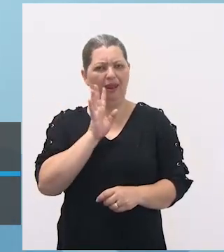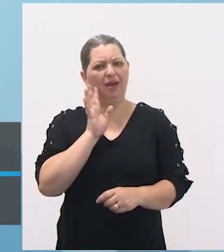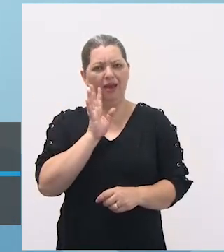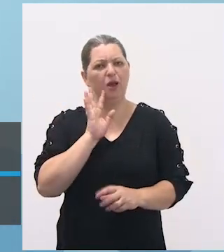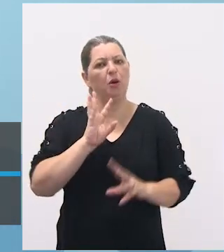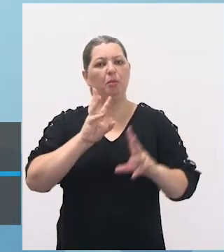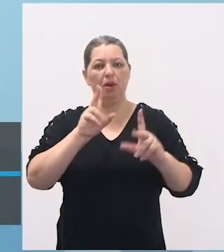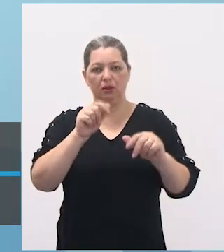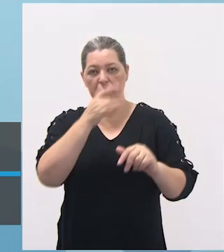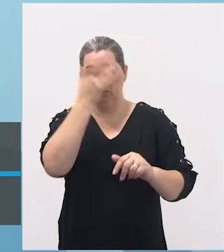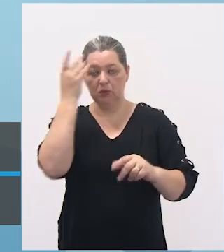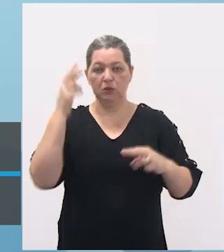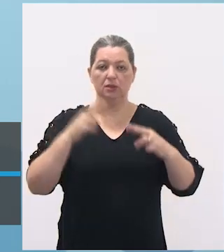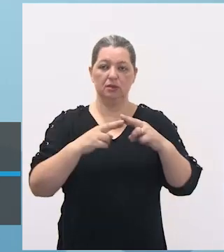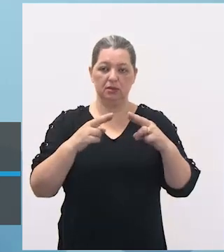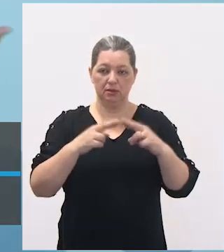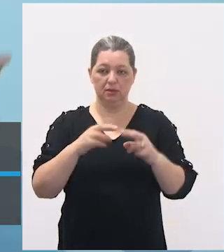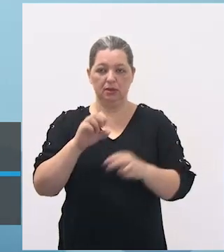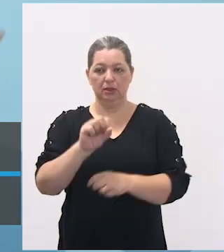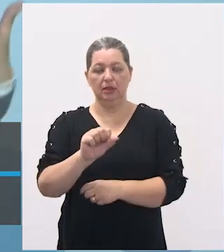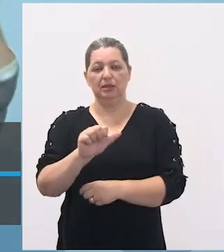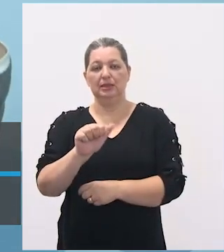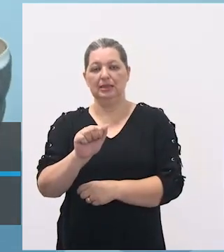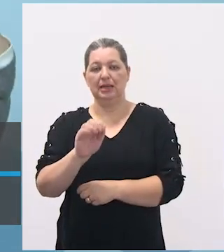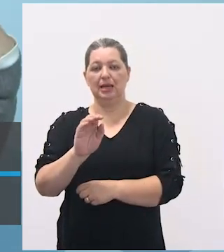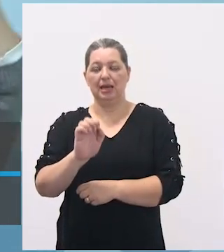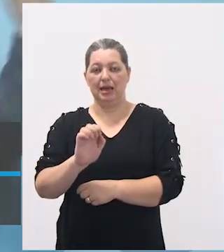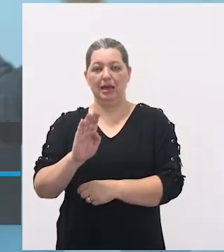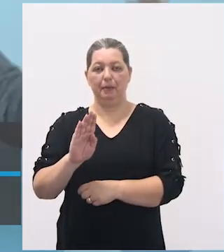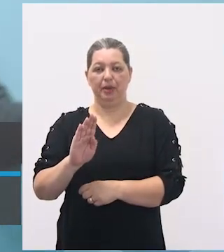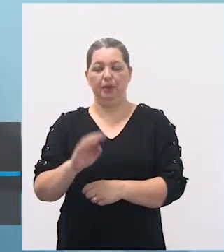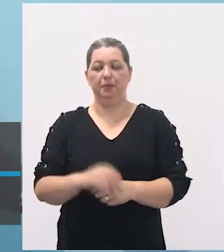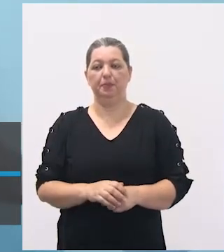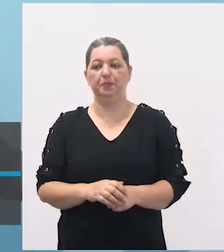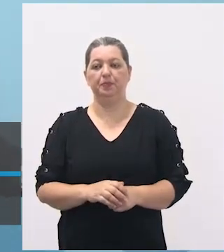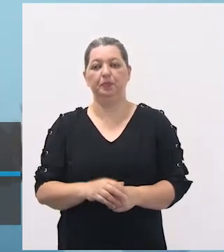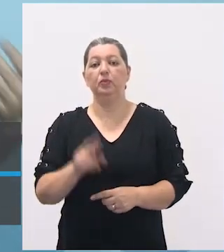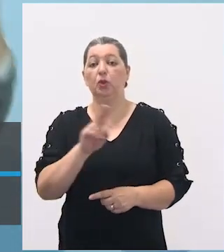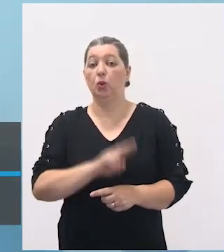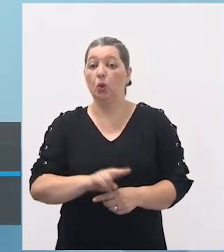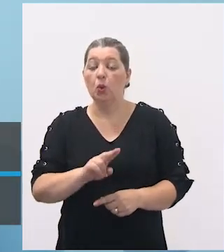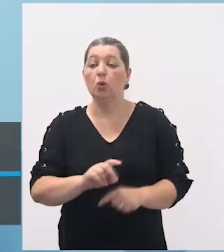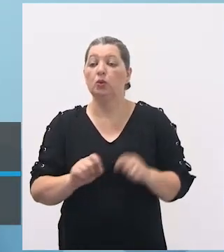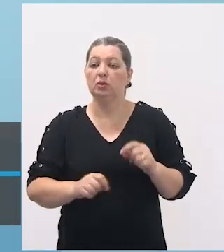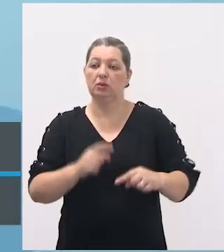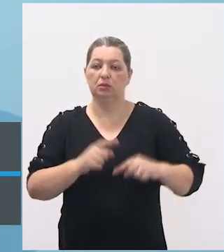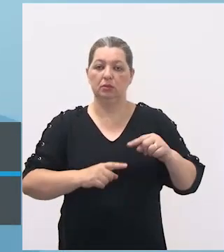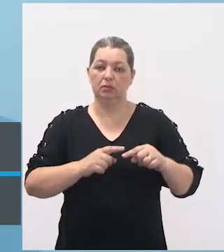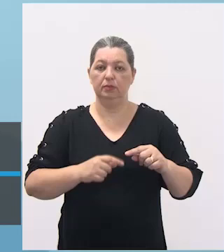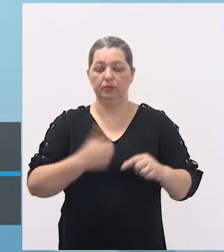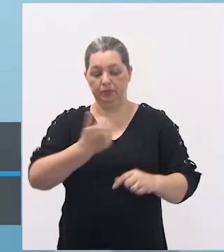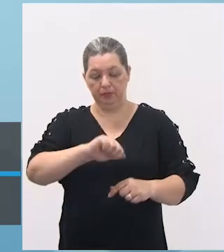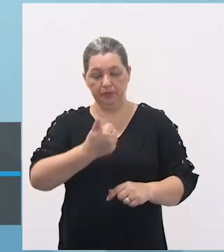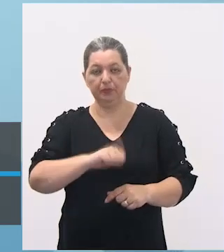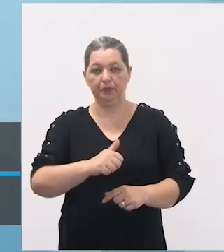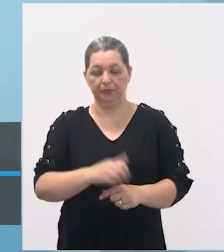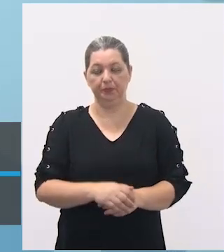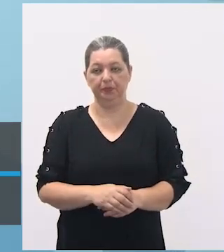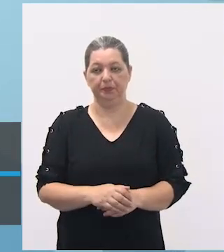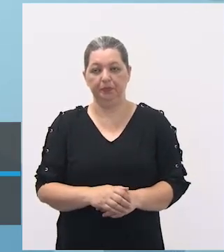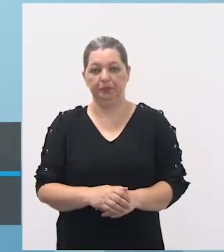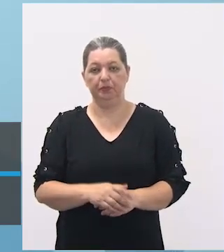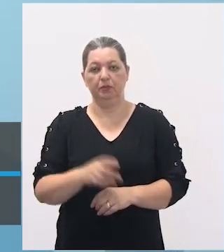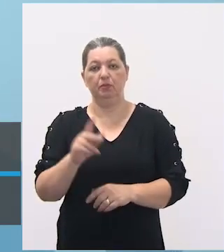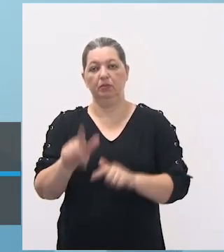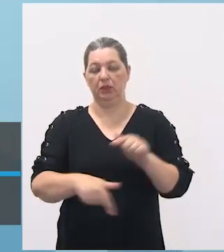rede, que é o SAEB e o uso desse instrumento de avaliação para o nosso trabalho